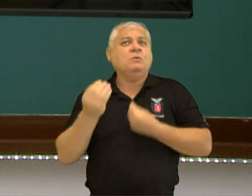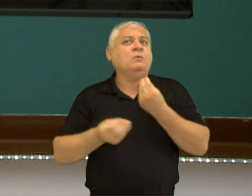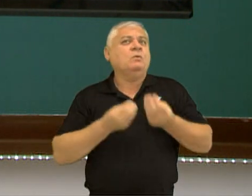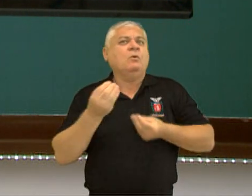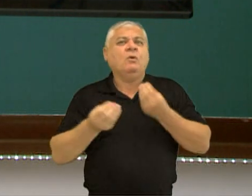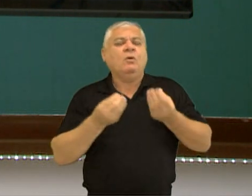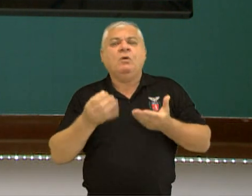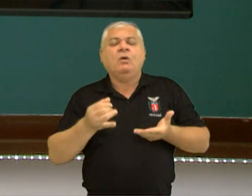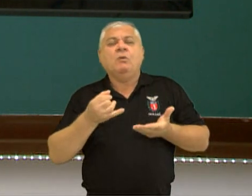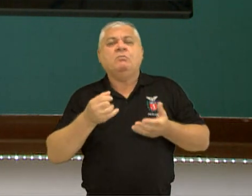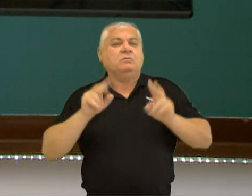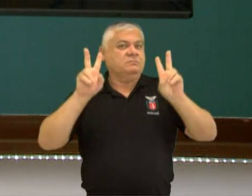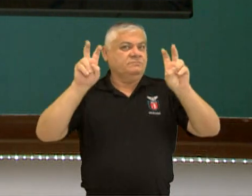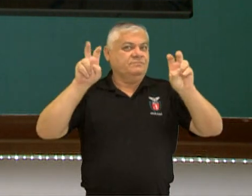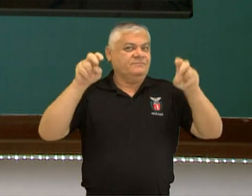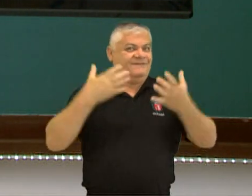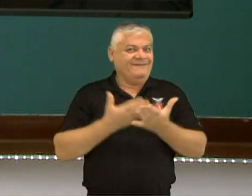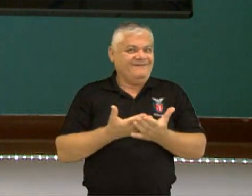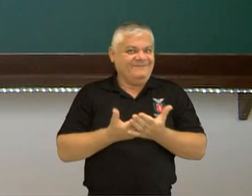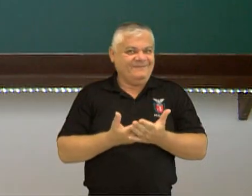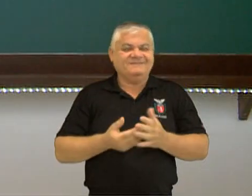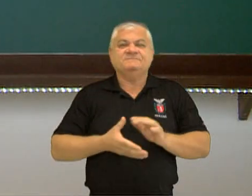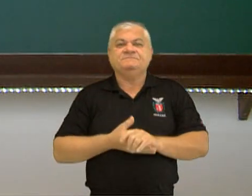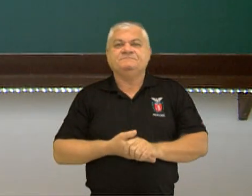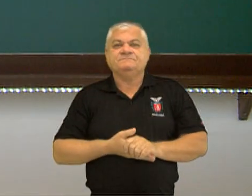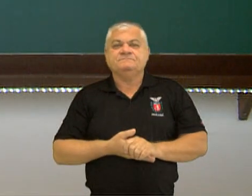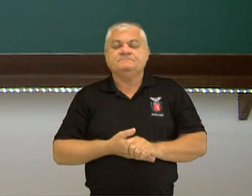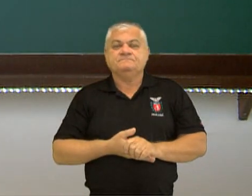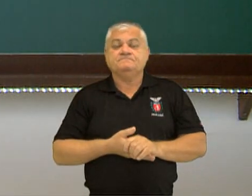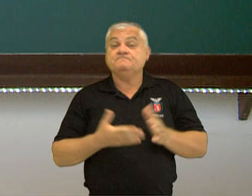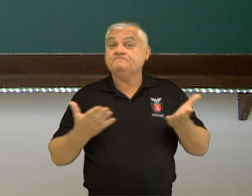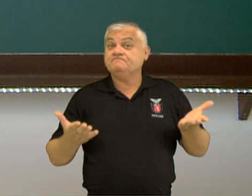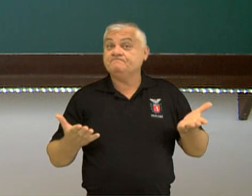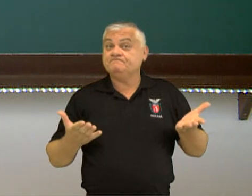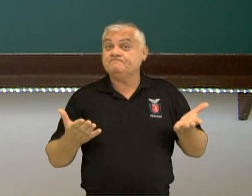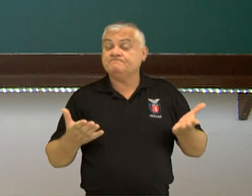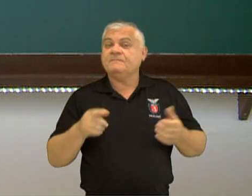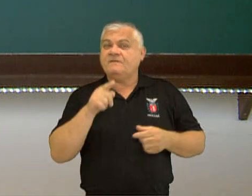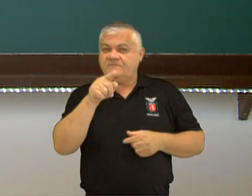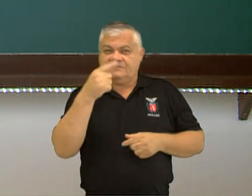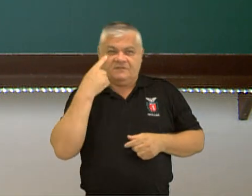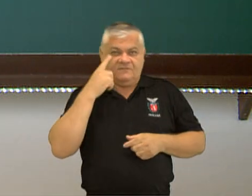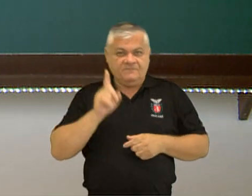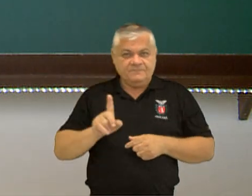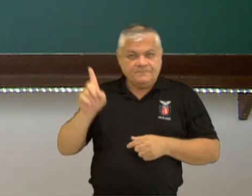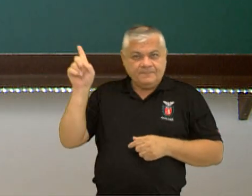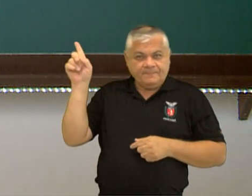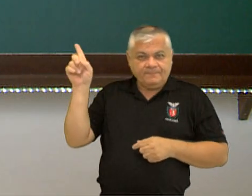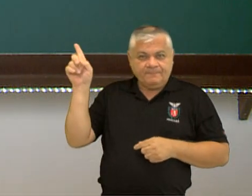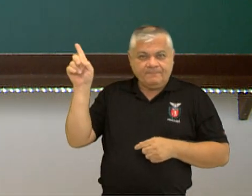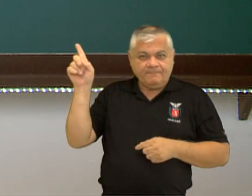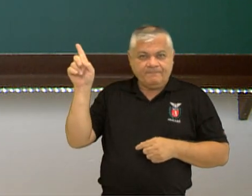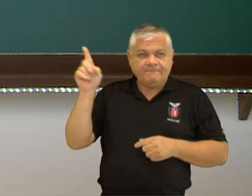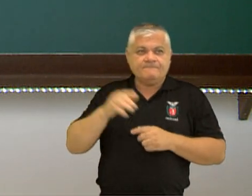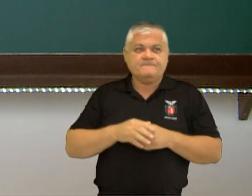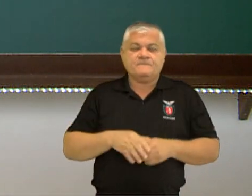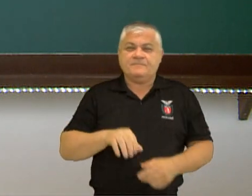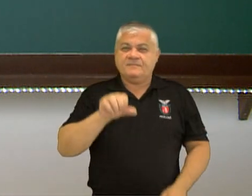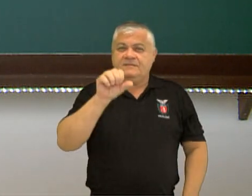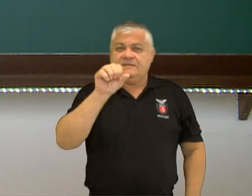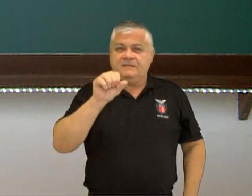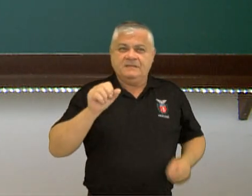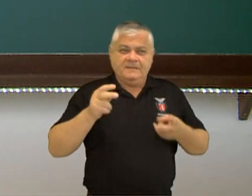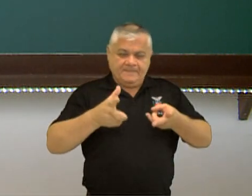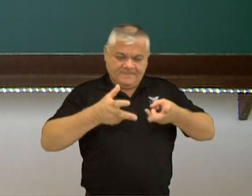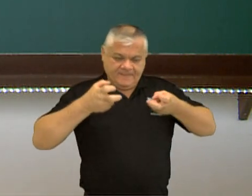daquilo que estará sendo tratado na nossa aula de hoje. E aí eu já trago para você, conforme você pode observar na tela, que sensoriamento remoto é